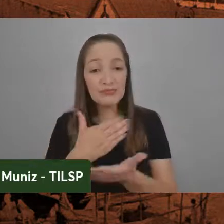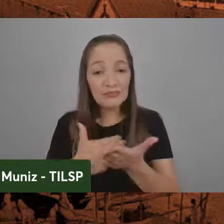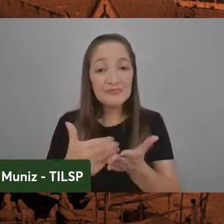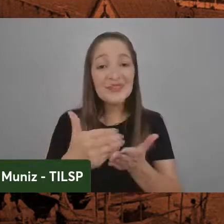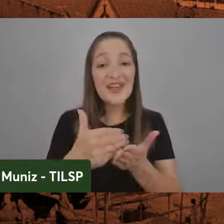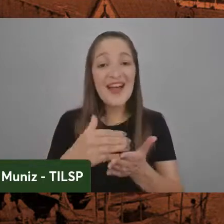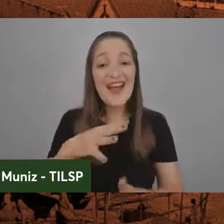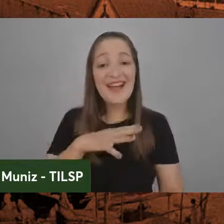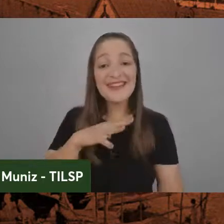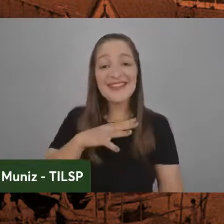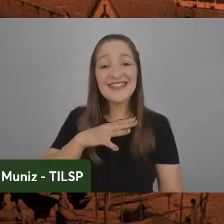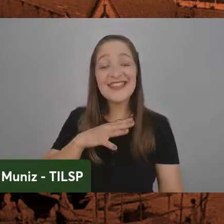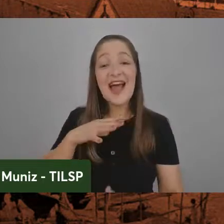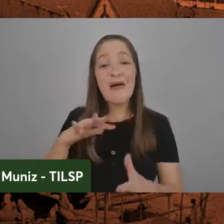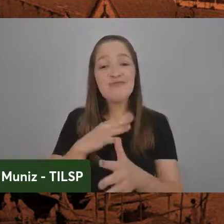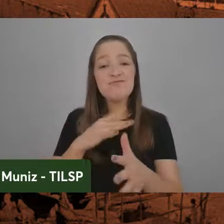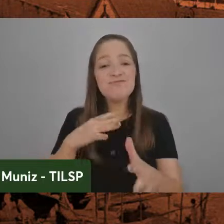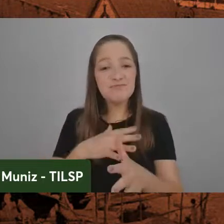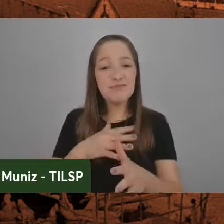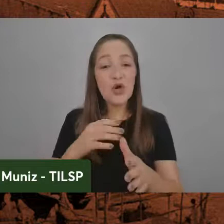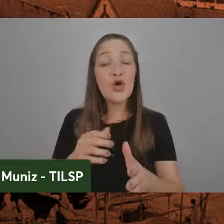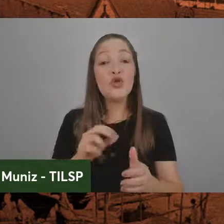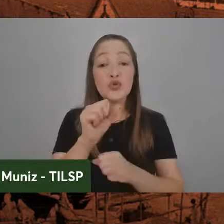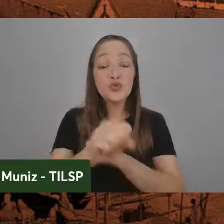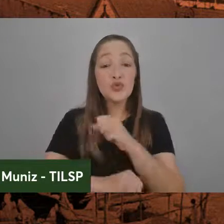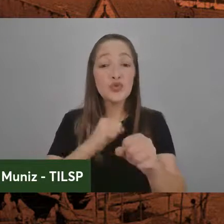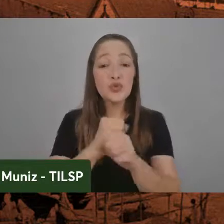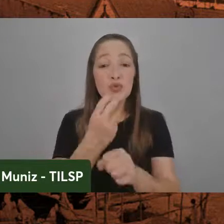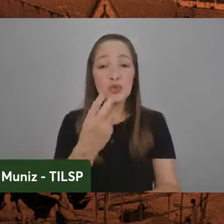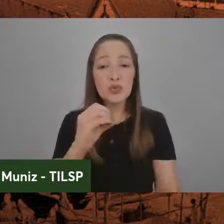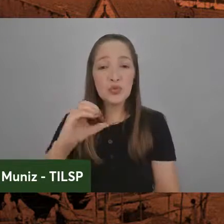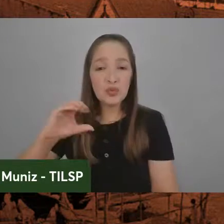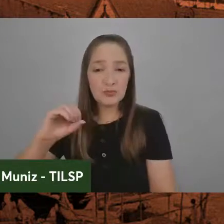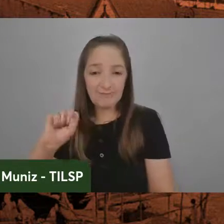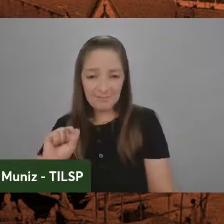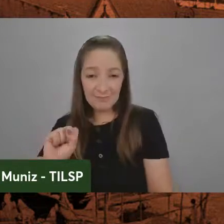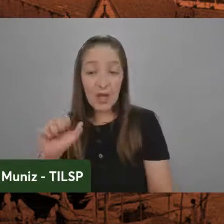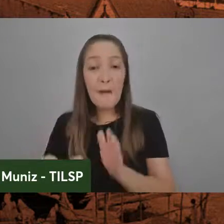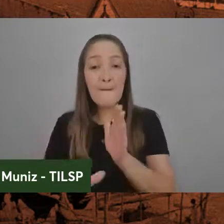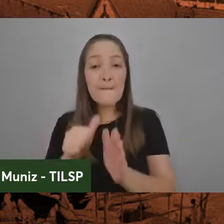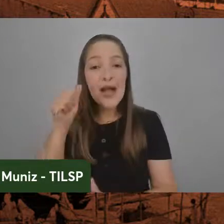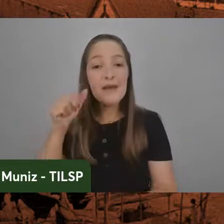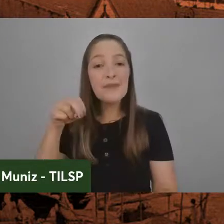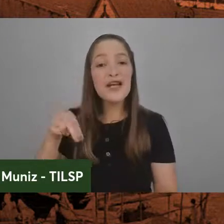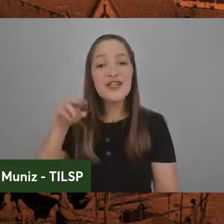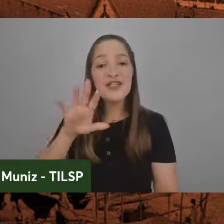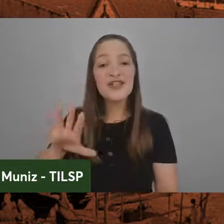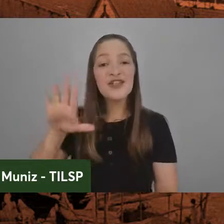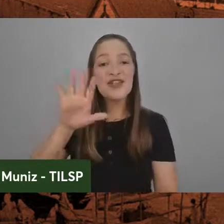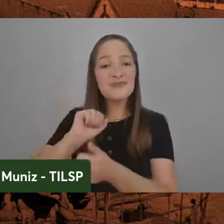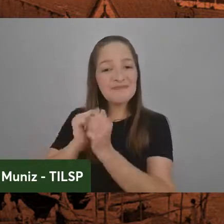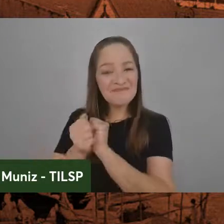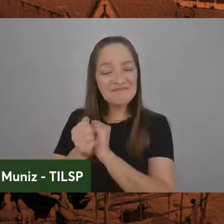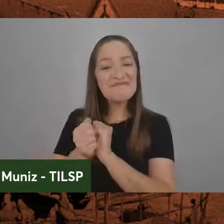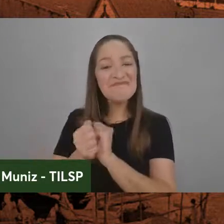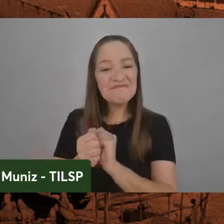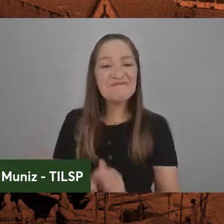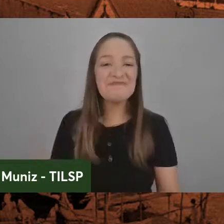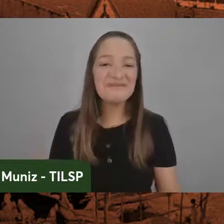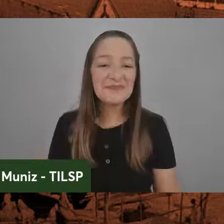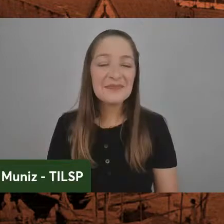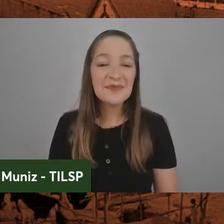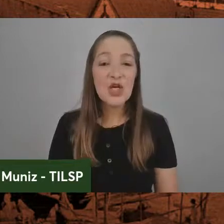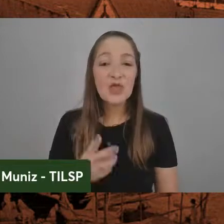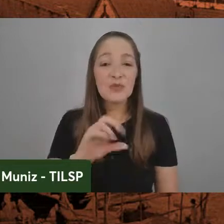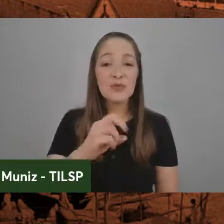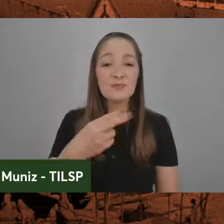sua primeira novela, Órfãos do Eldorado, foi adaptada para o cinema e, em 2013, teve suas crônicas